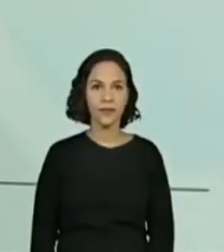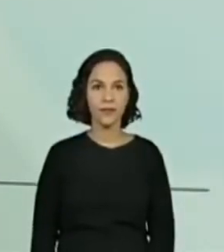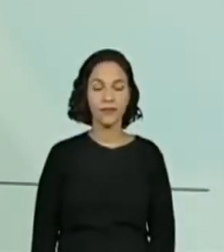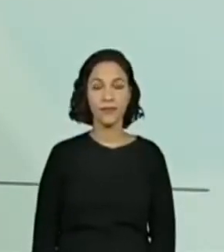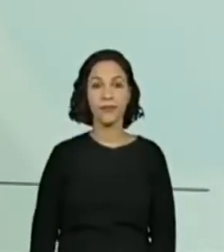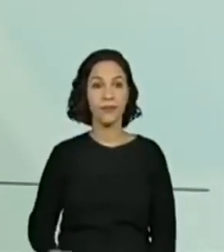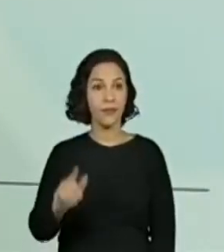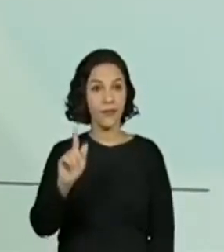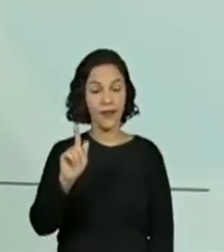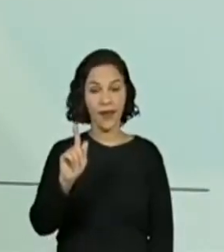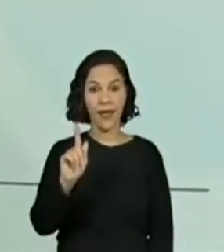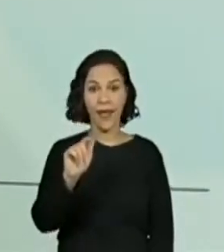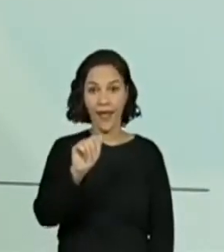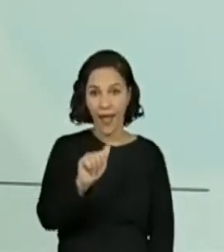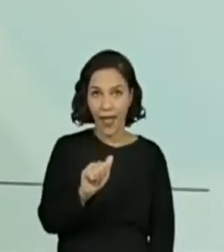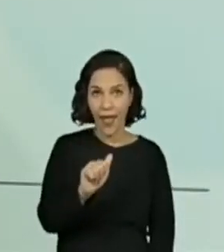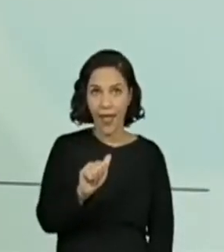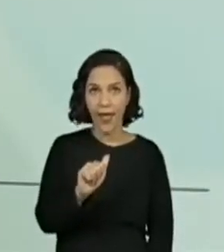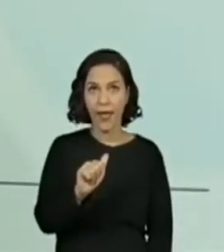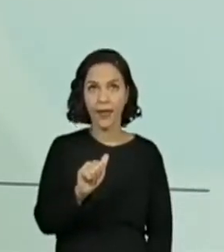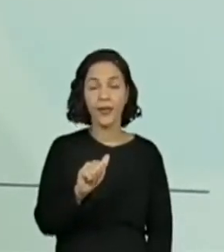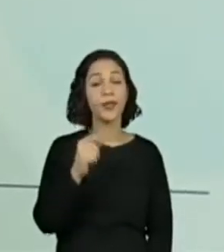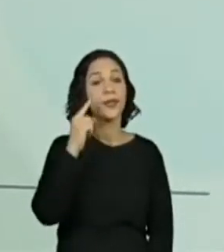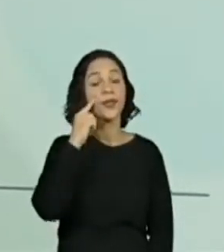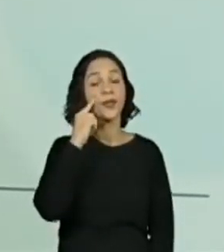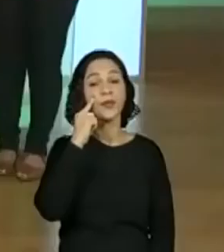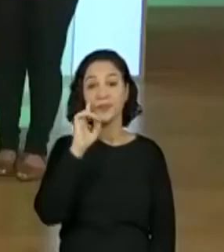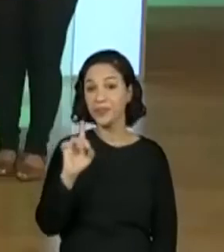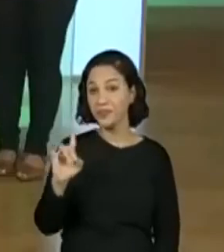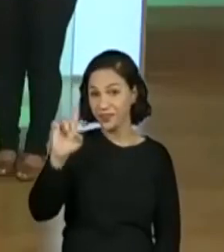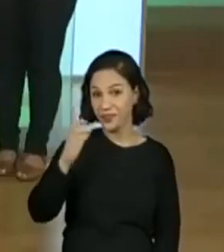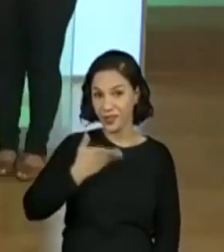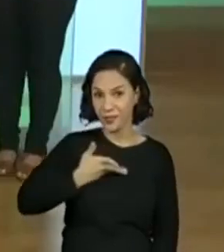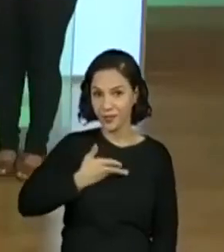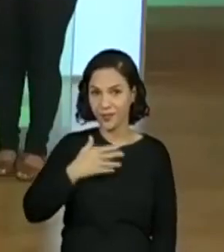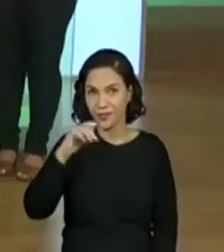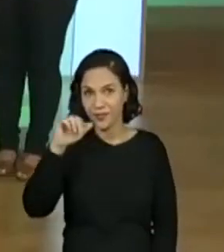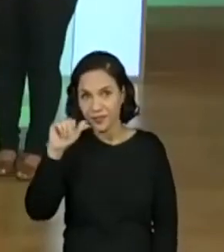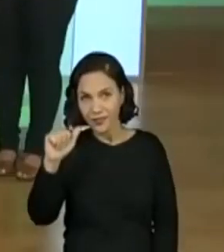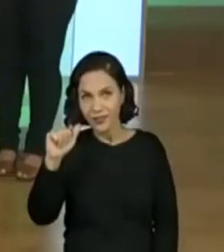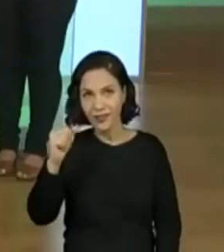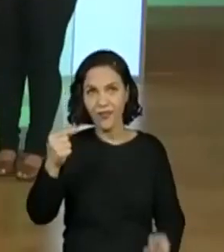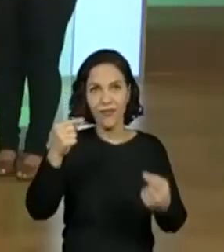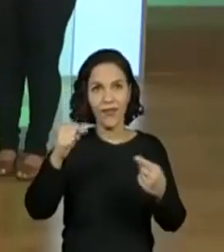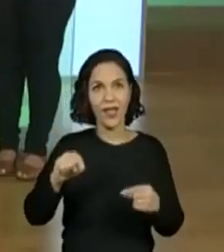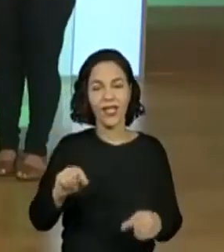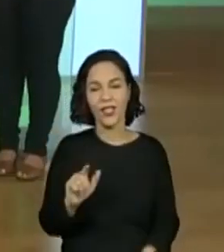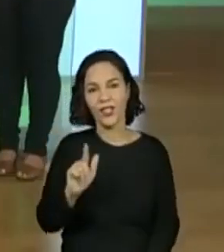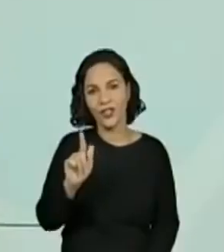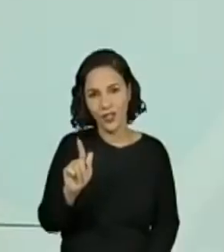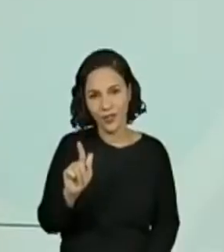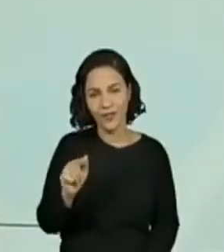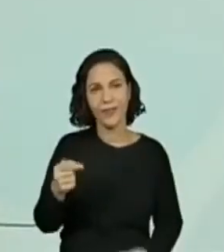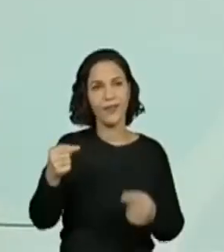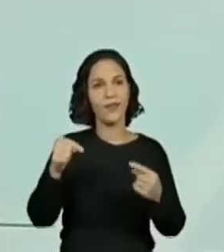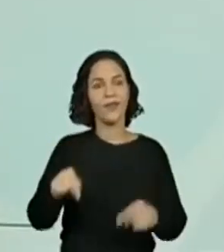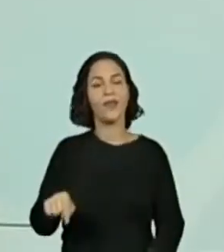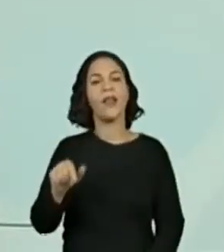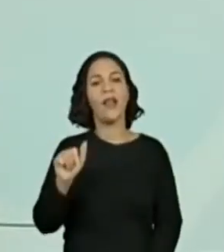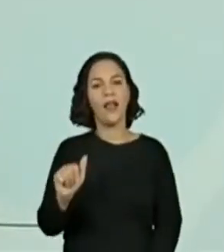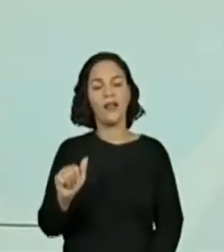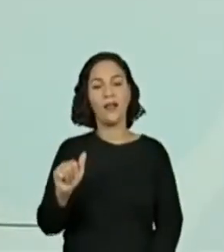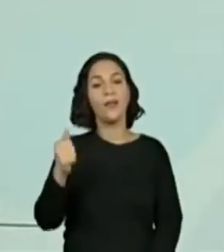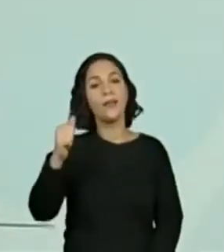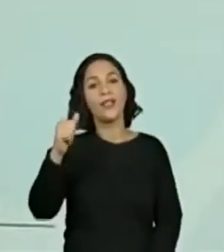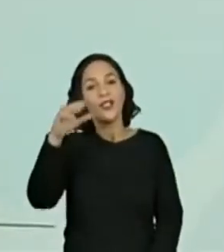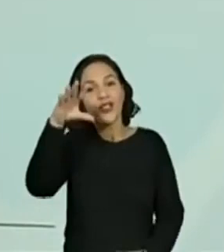Vamos olhar. Olha, pro. Um usou a letra A, outro usou a letra G e a letra A. A gente só